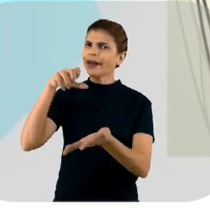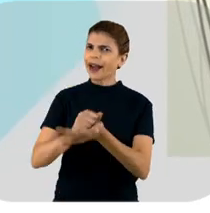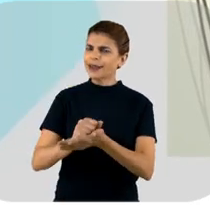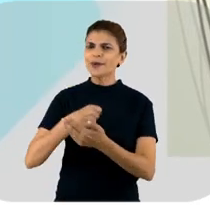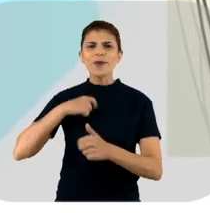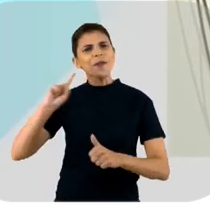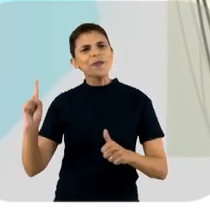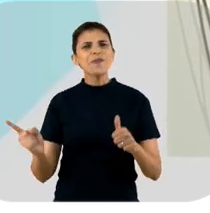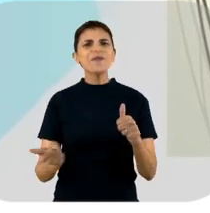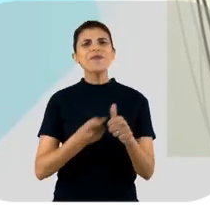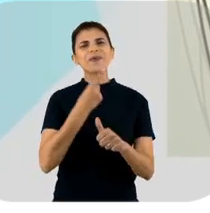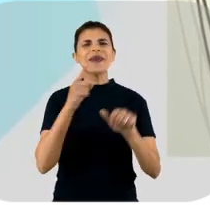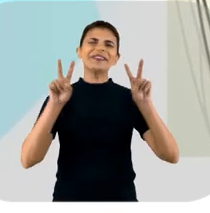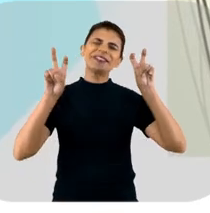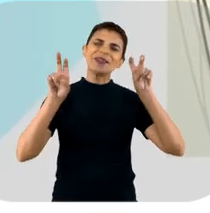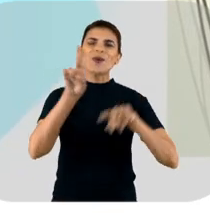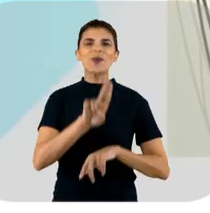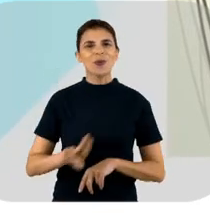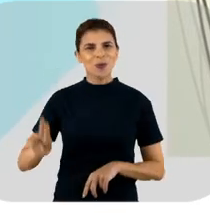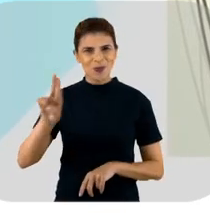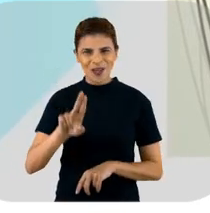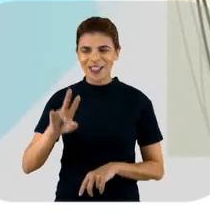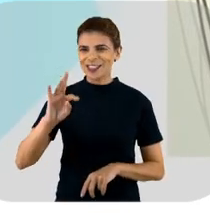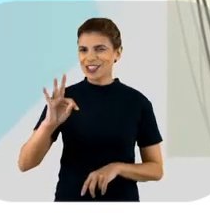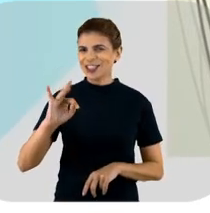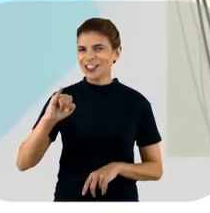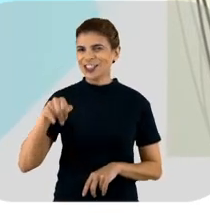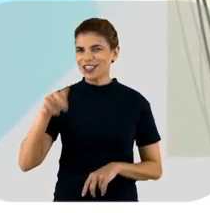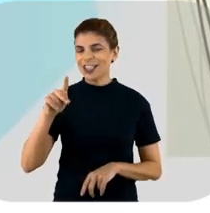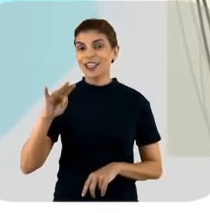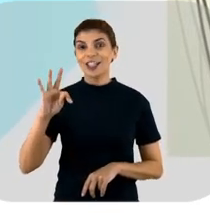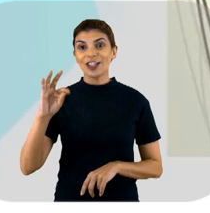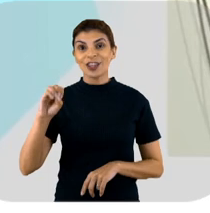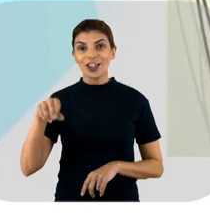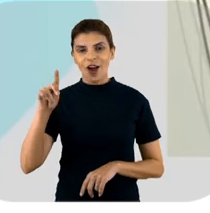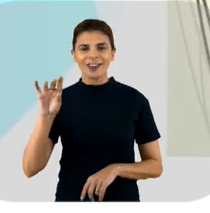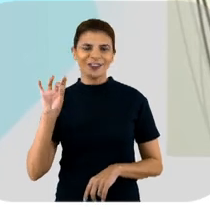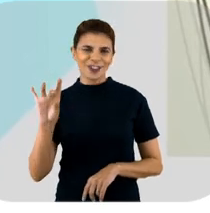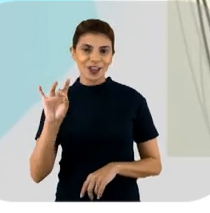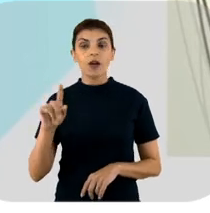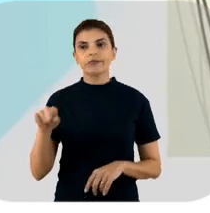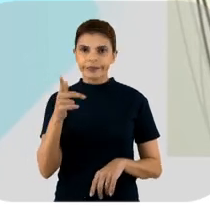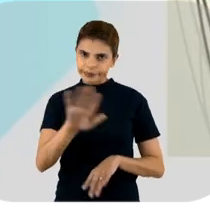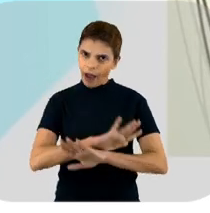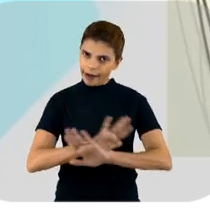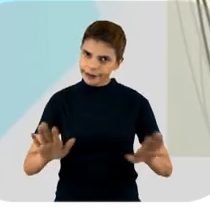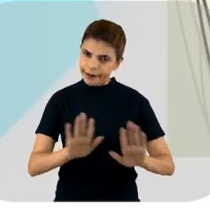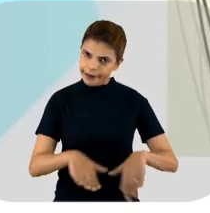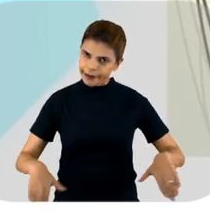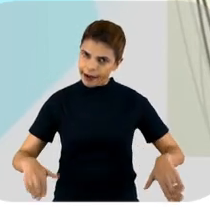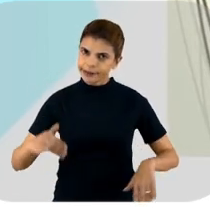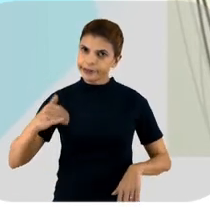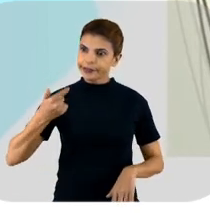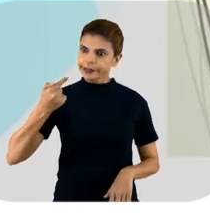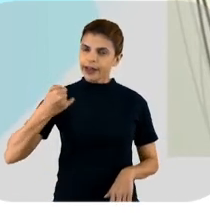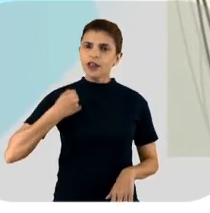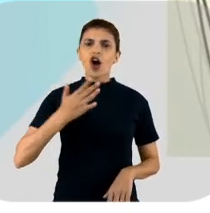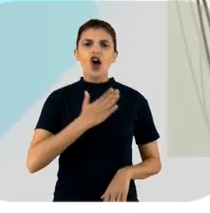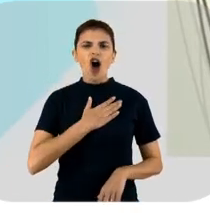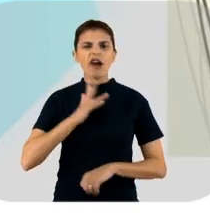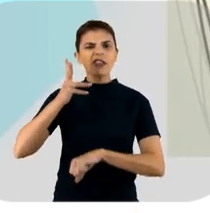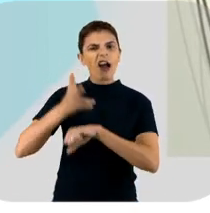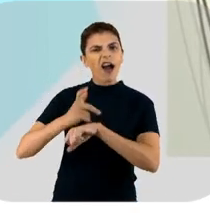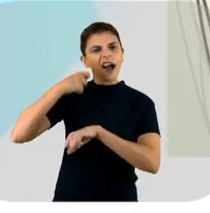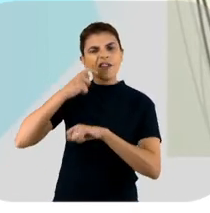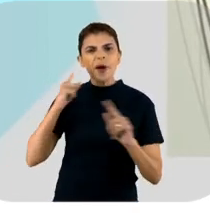cadastrei a ele como meu primeiro, assim, usuário do TikTok, porque essas crianças de 7 anos adoram gravar